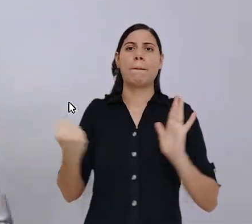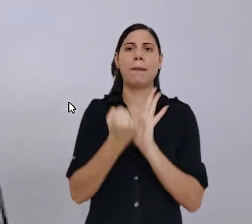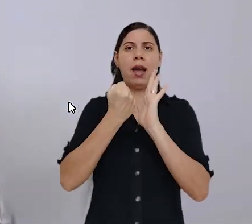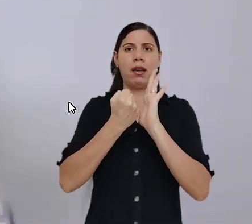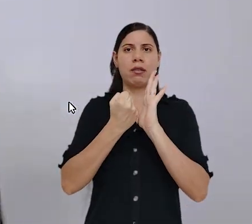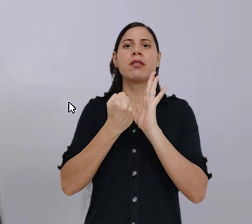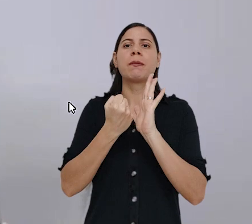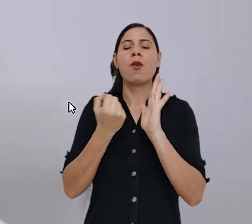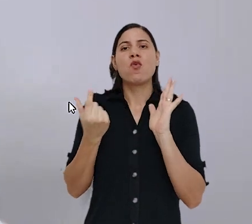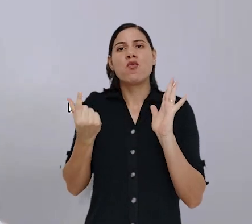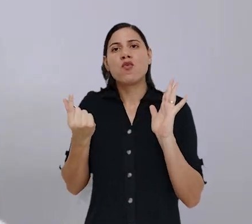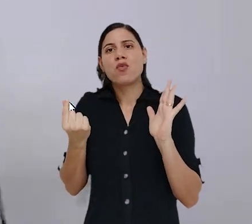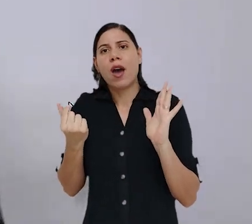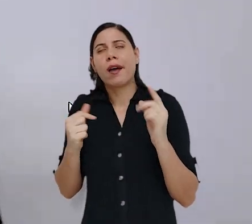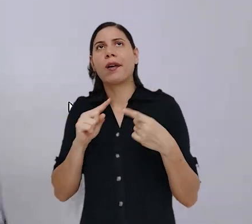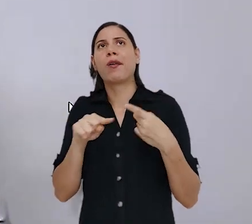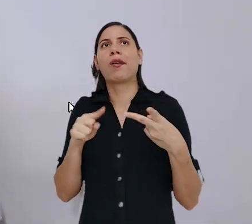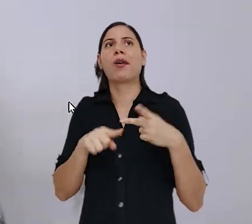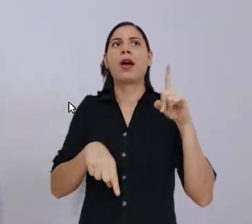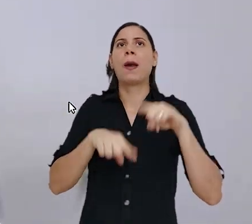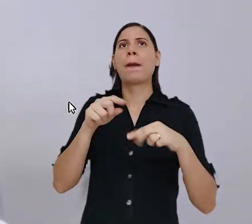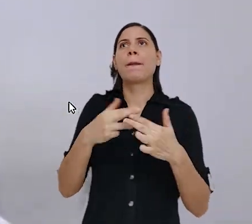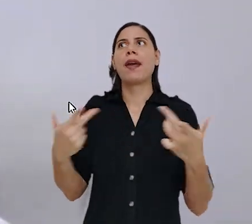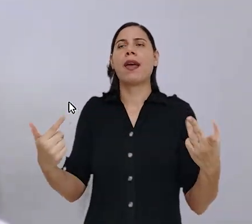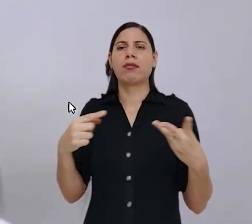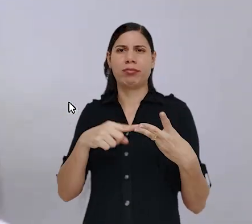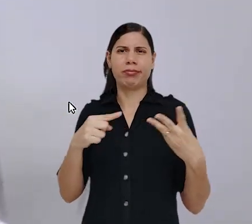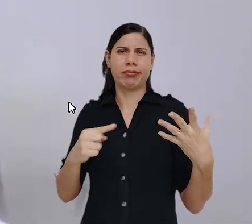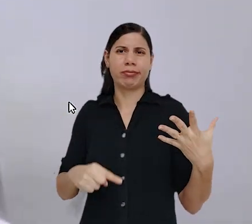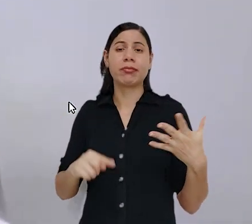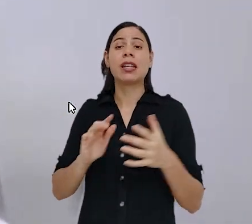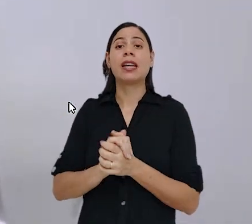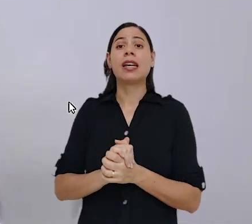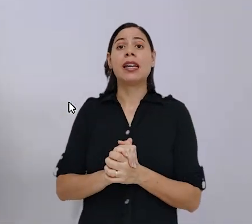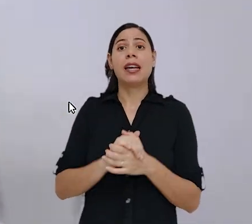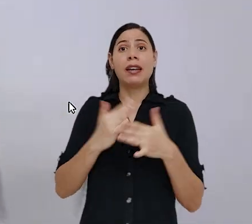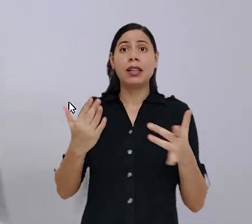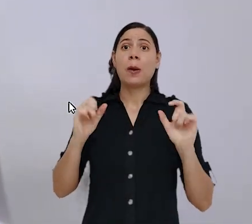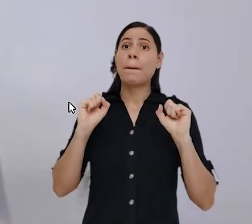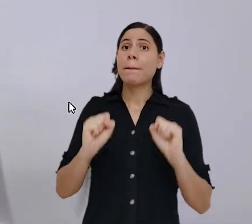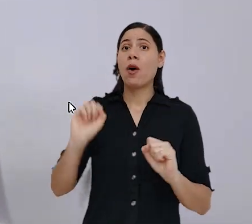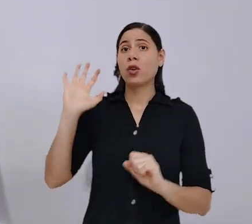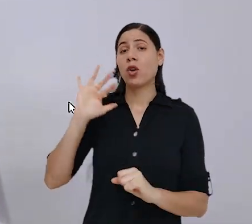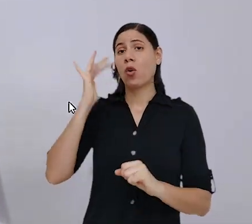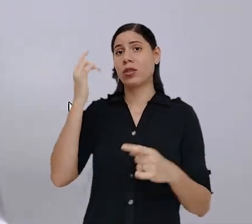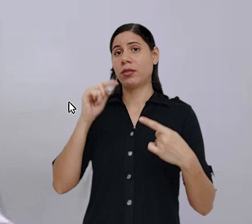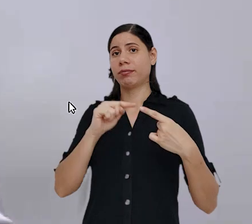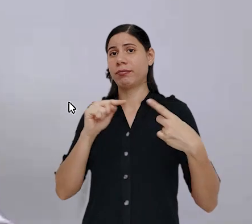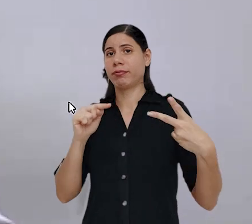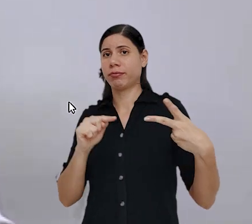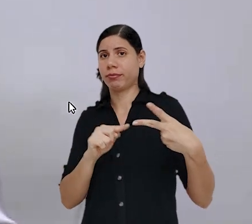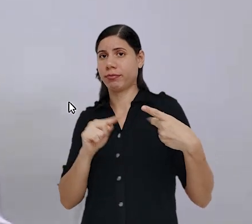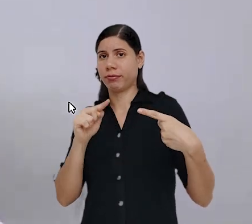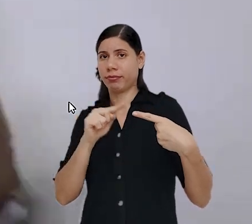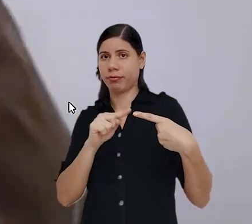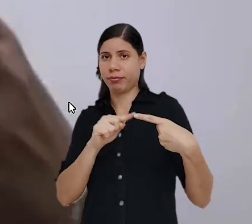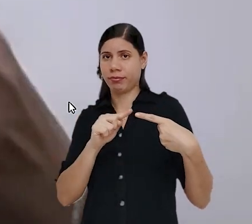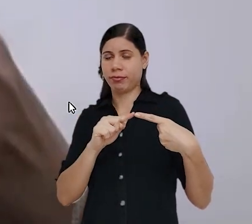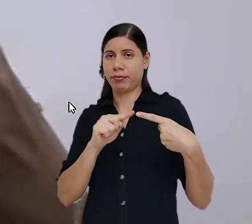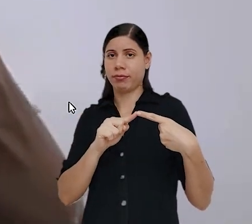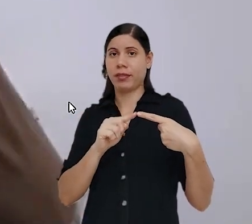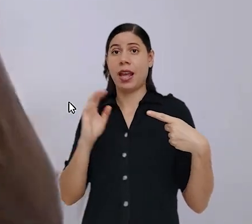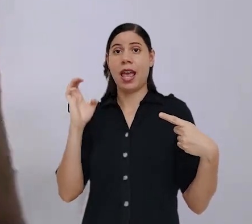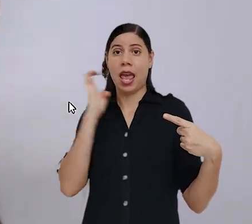né? A valores, a bens, as coisas. E esse material ele pode ocorrer de duas formas. Ou ele é um